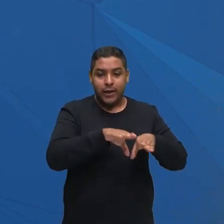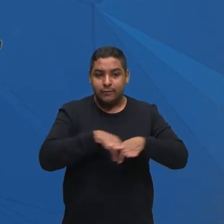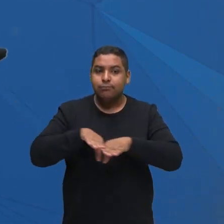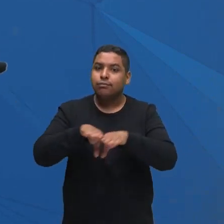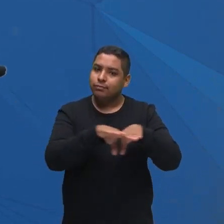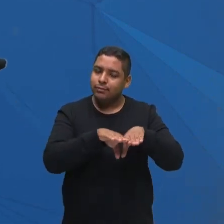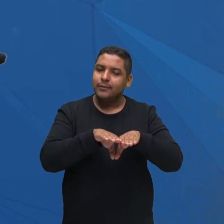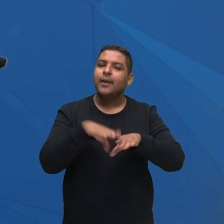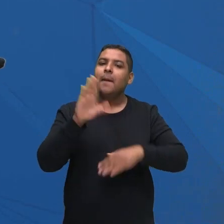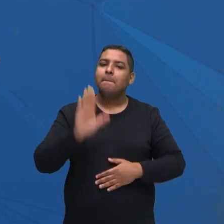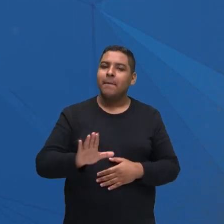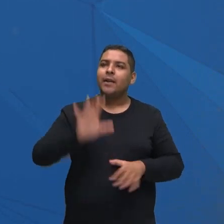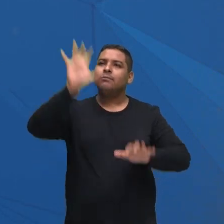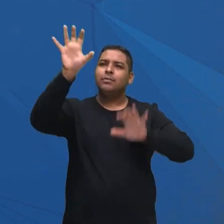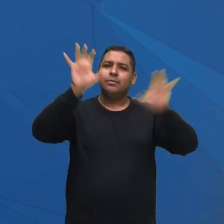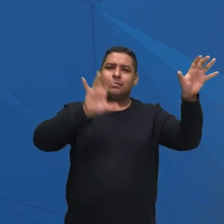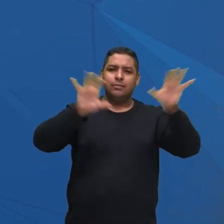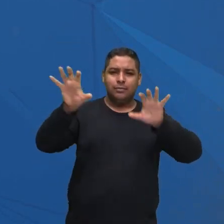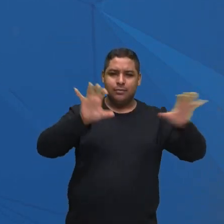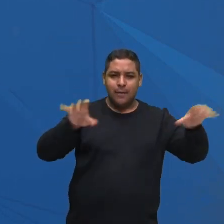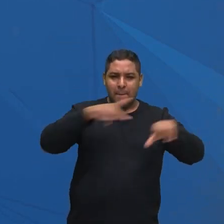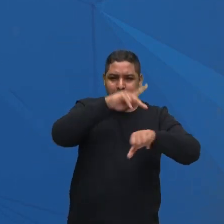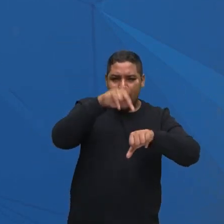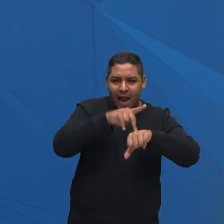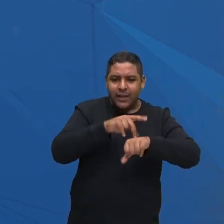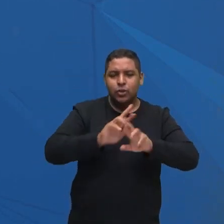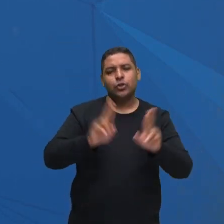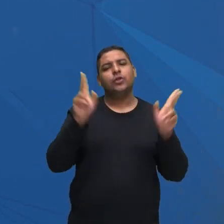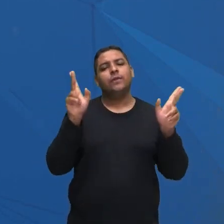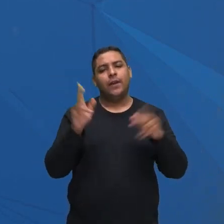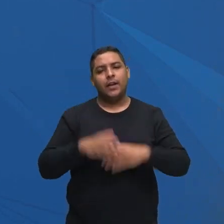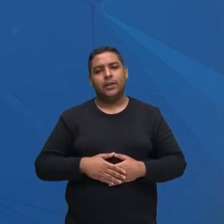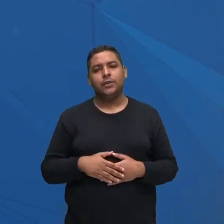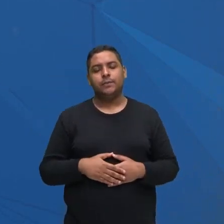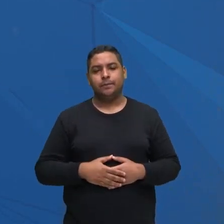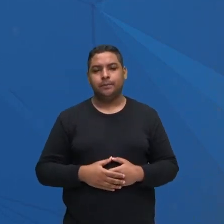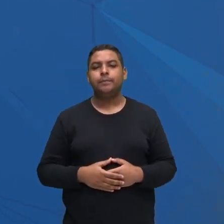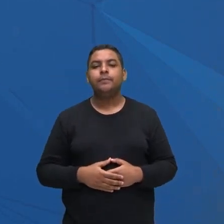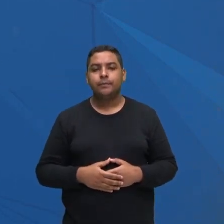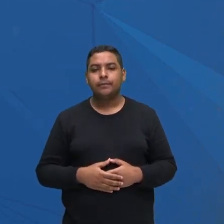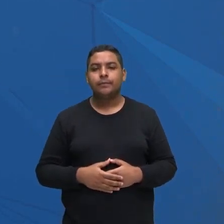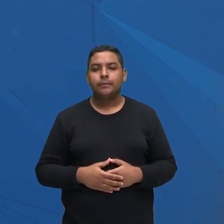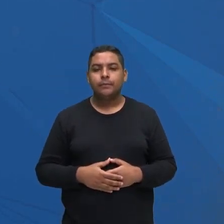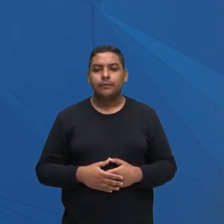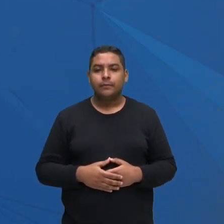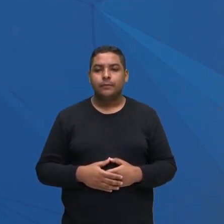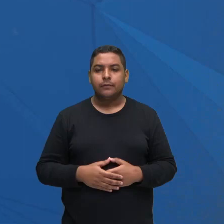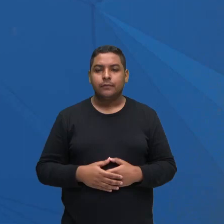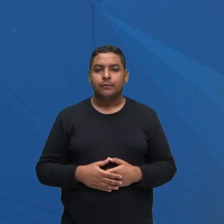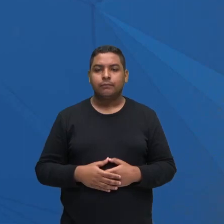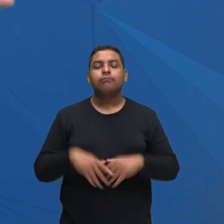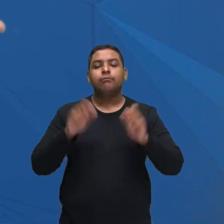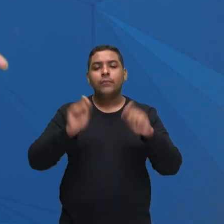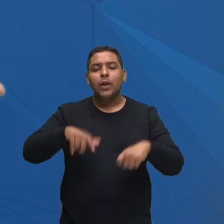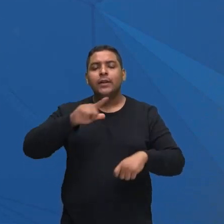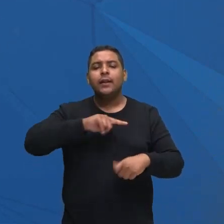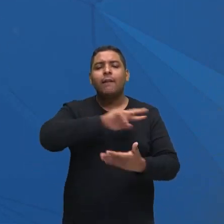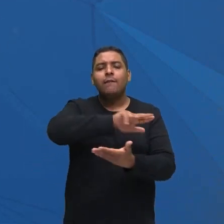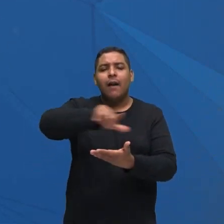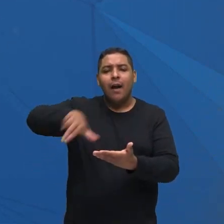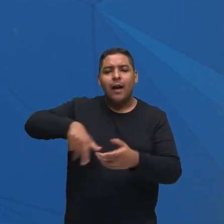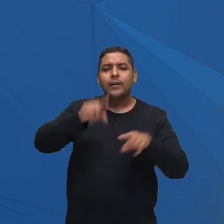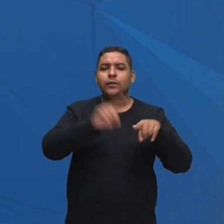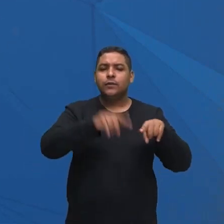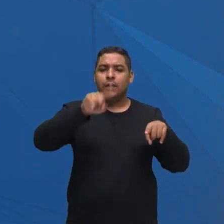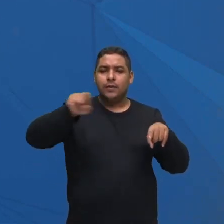né, que são distantes uma da outra, mas que acabam compartilhando esse mesmo idioma, que no caso é o português, e possuem diversas